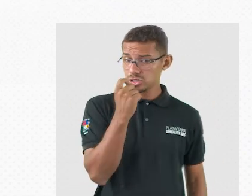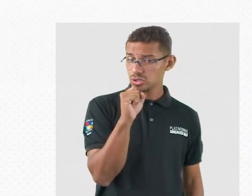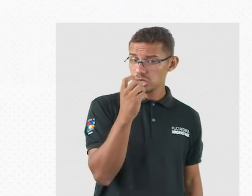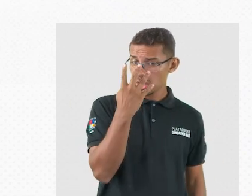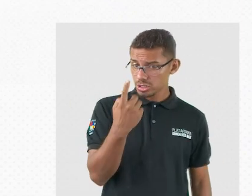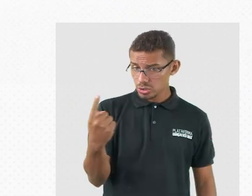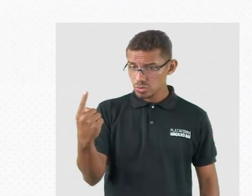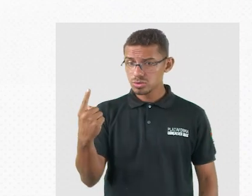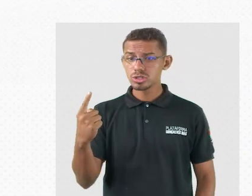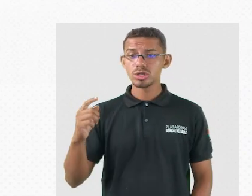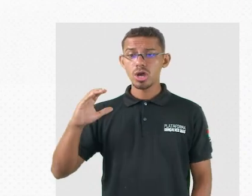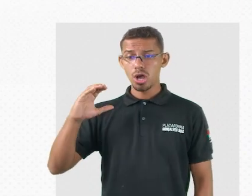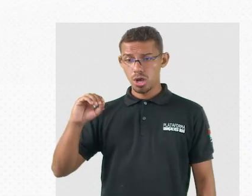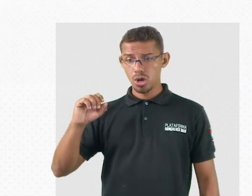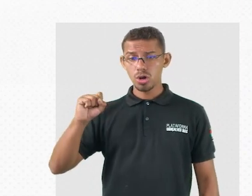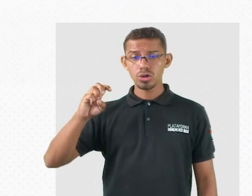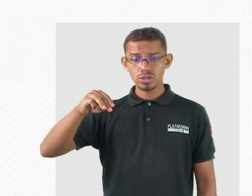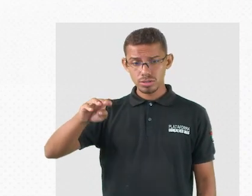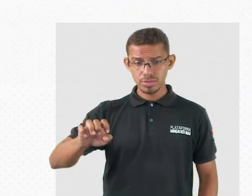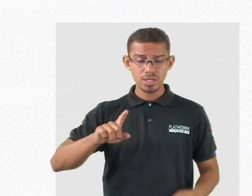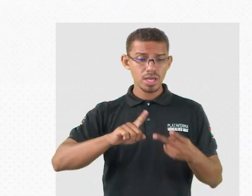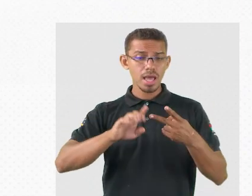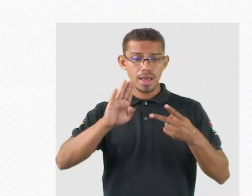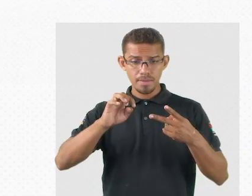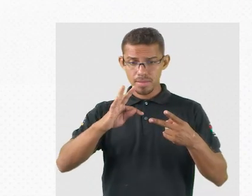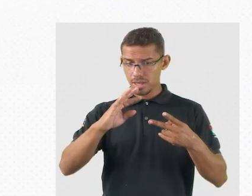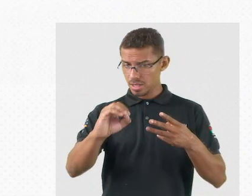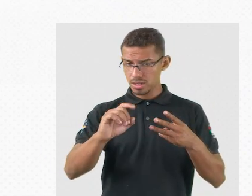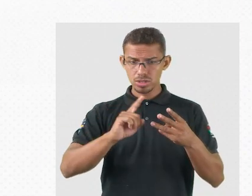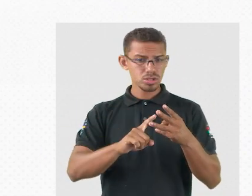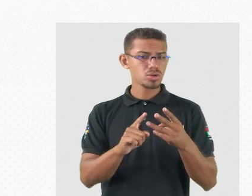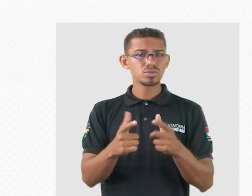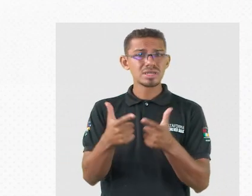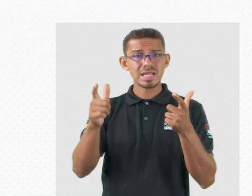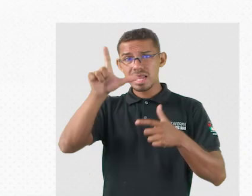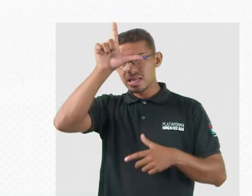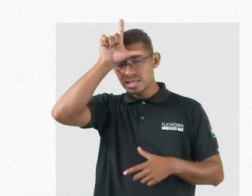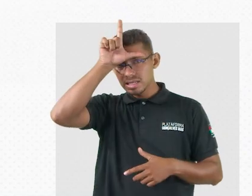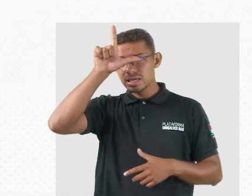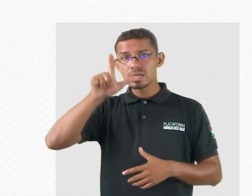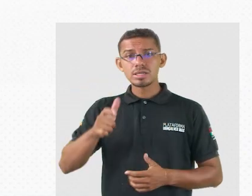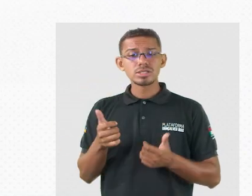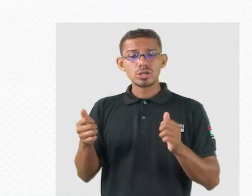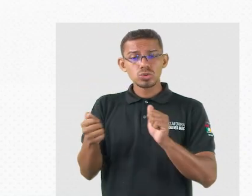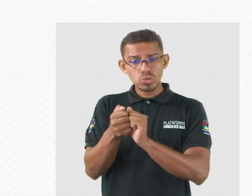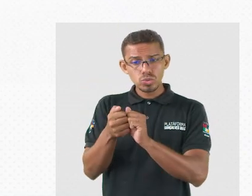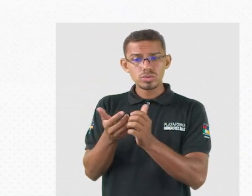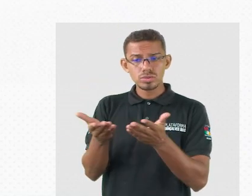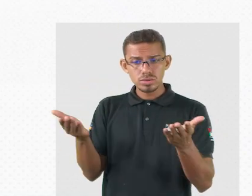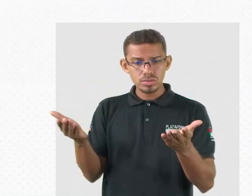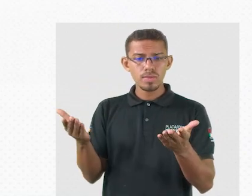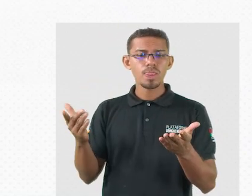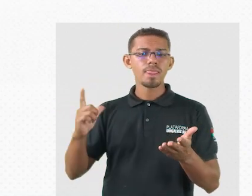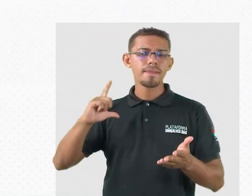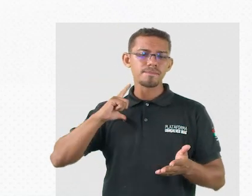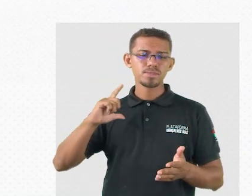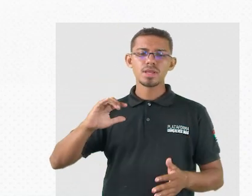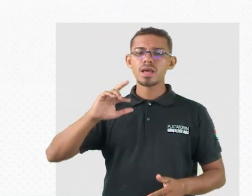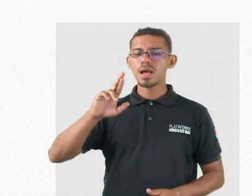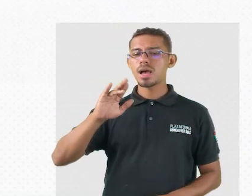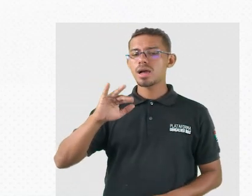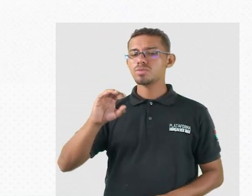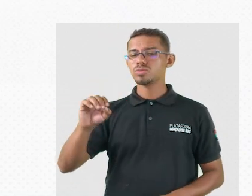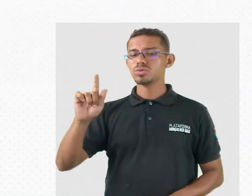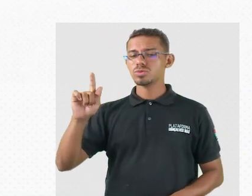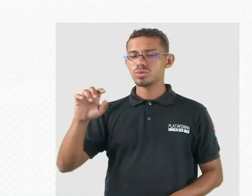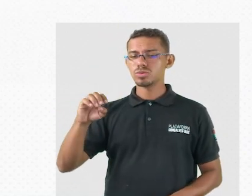captura de Cosme Bento, né, que era também uma das lideranças que estava ali junto, né, e Raimundo Gomes ele